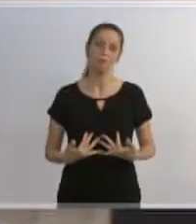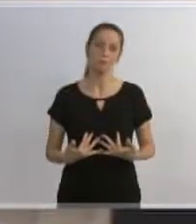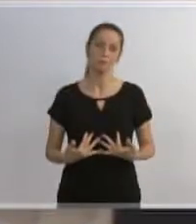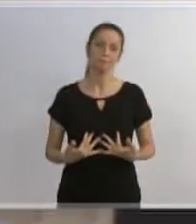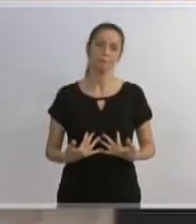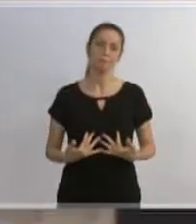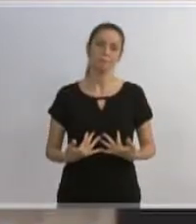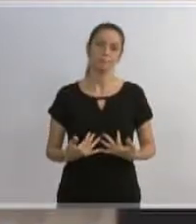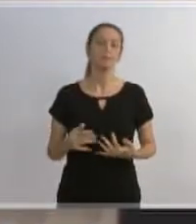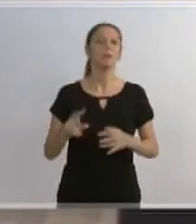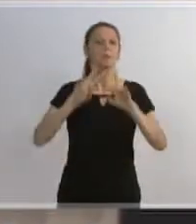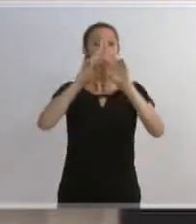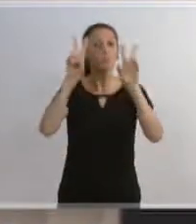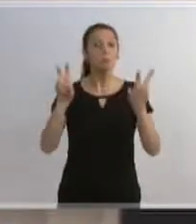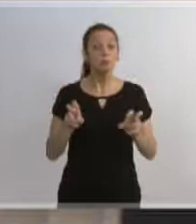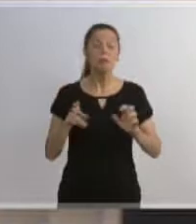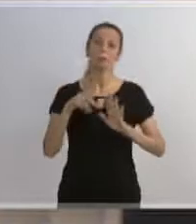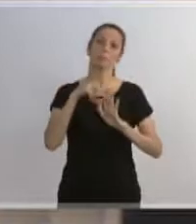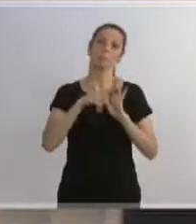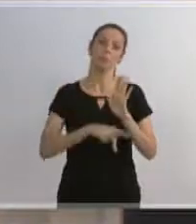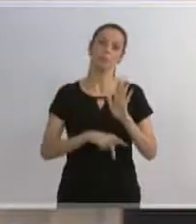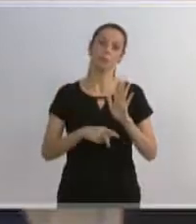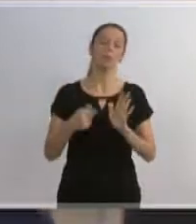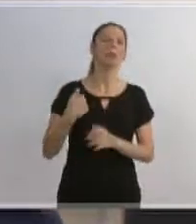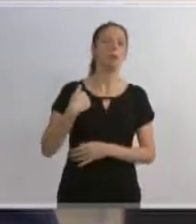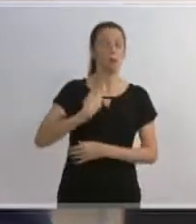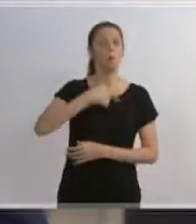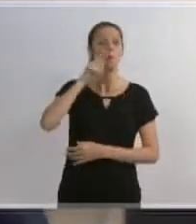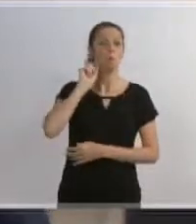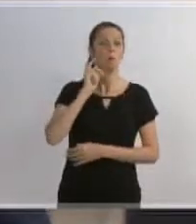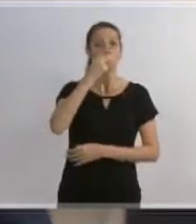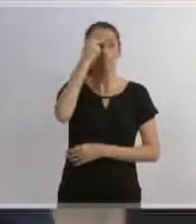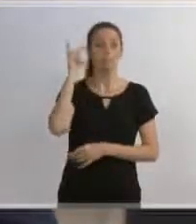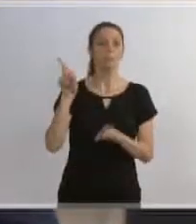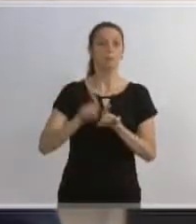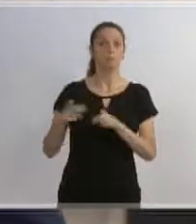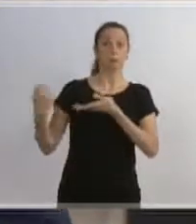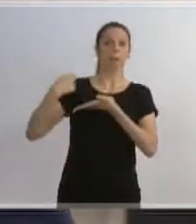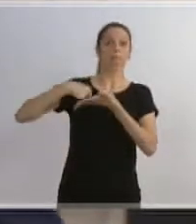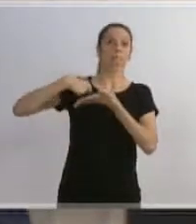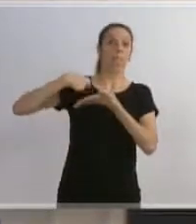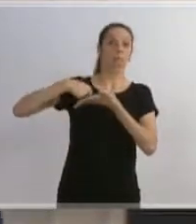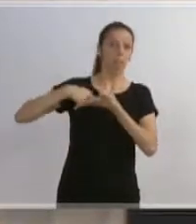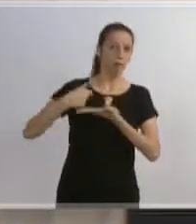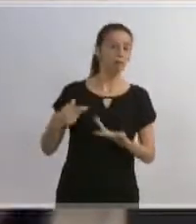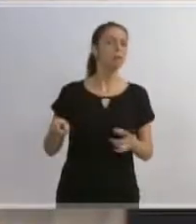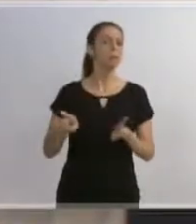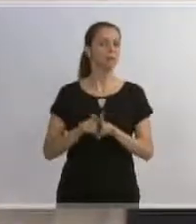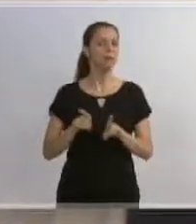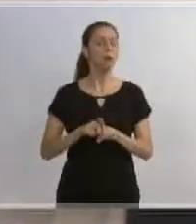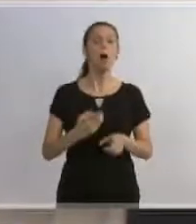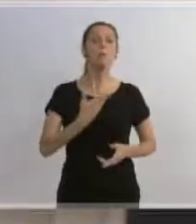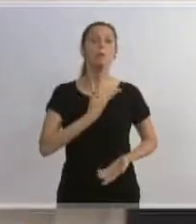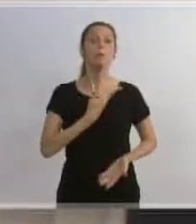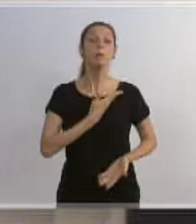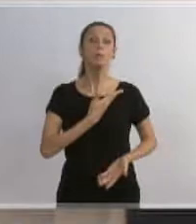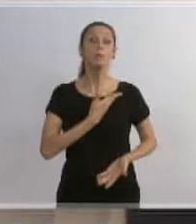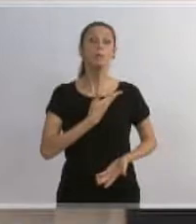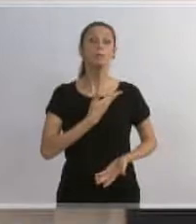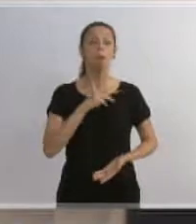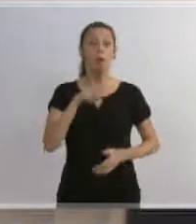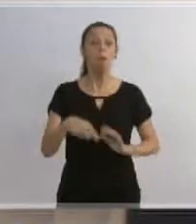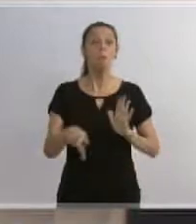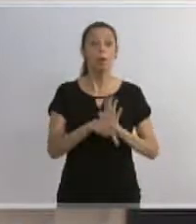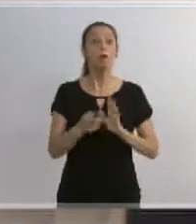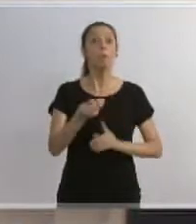dando aqui a respeito desse projeto. Eu também fui cobrado ontem por diversas pessoas, inclusive por amigos que são cobradores de